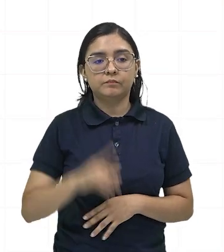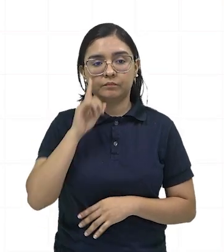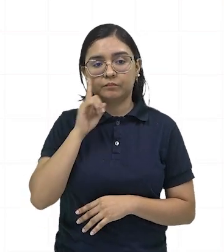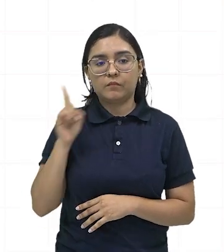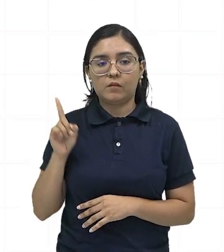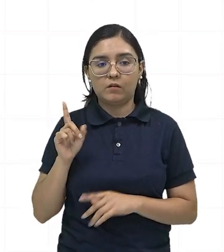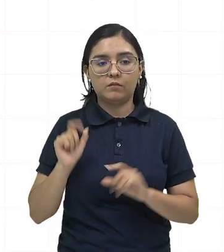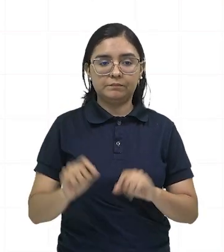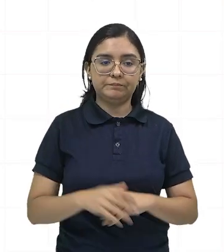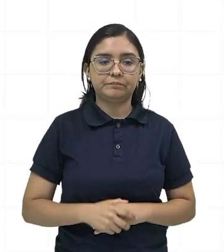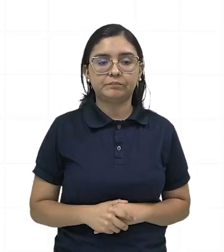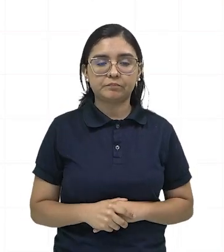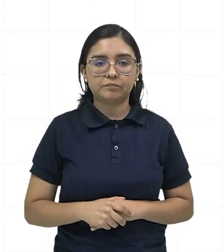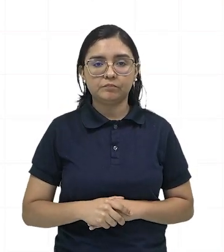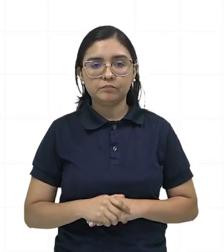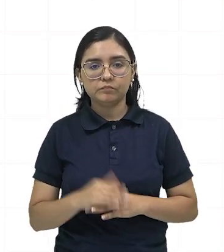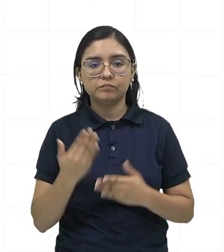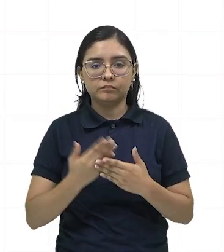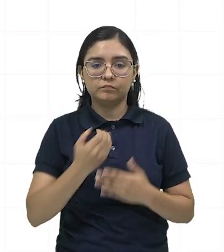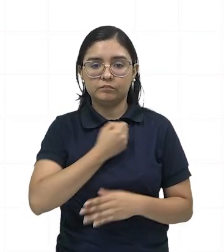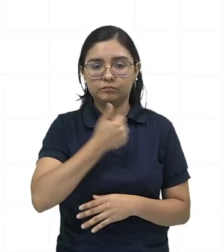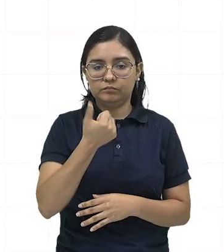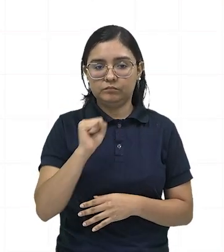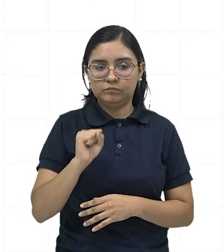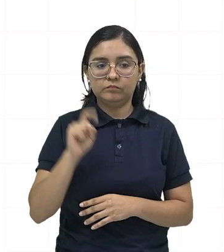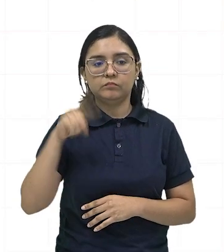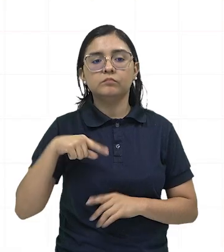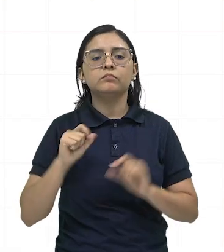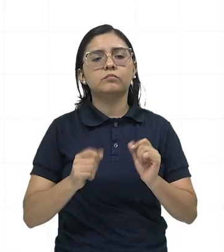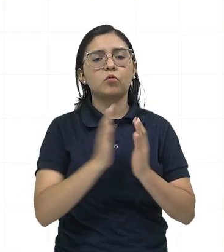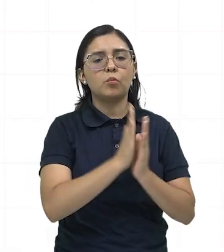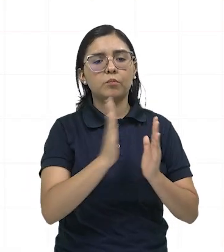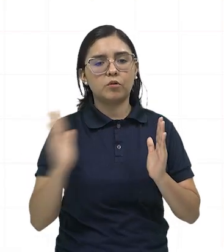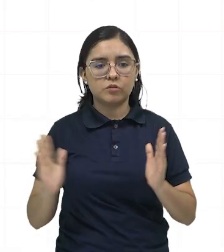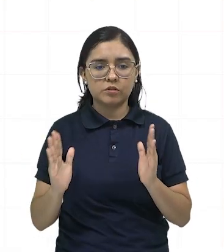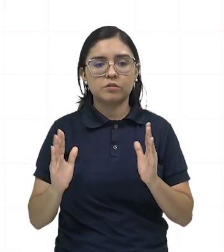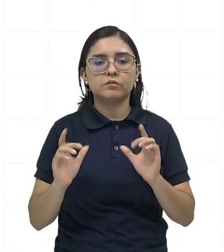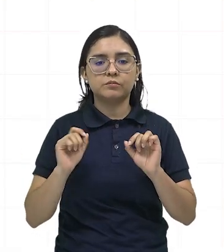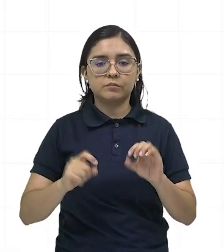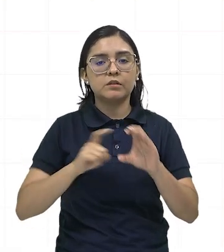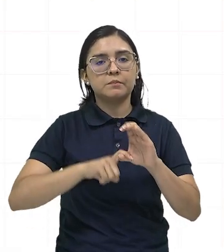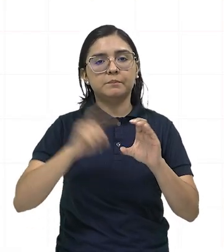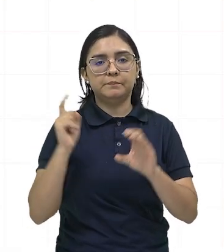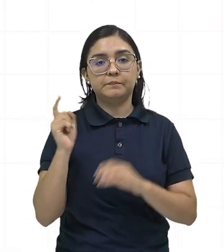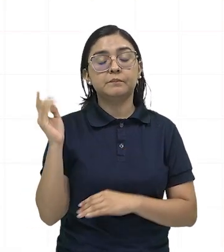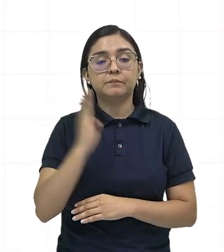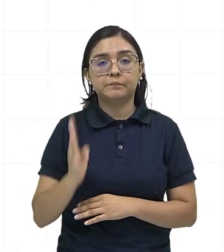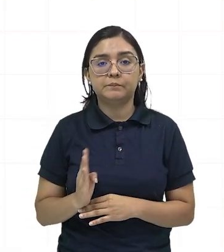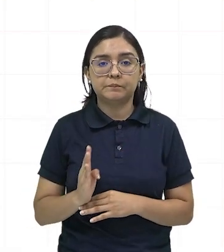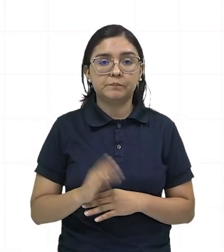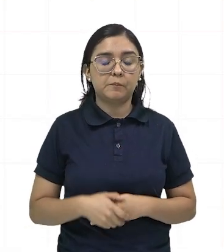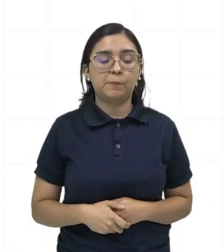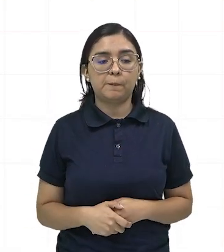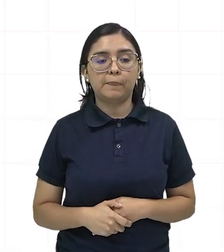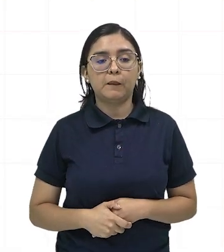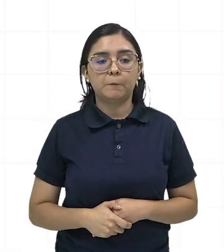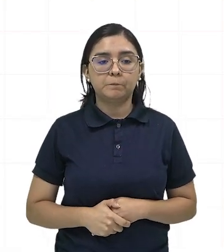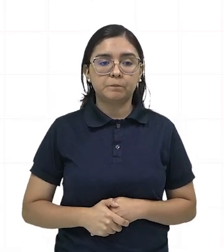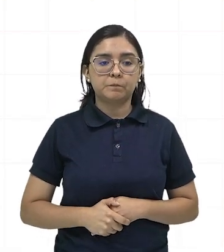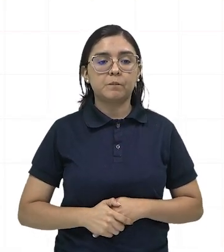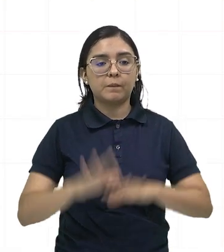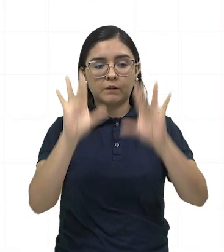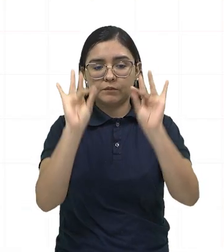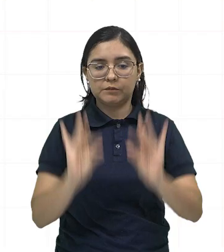objeto de conhecimento da aula 18 trata-se de os caminhos até a independência do Brasil.